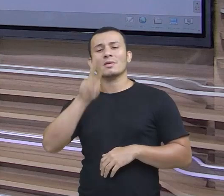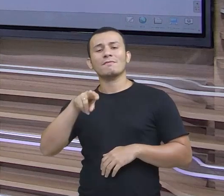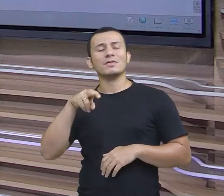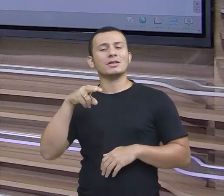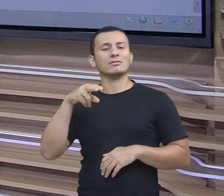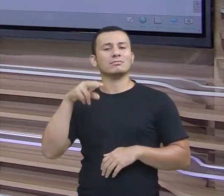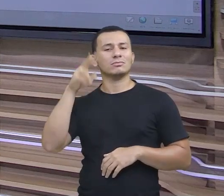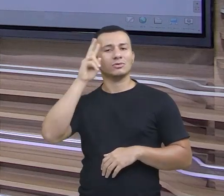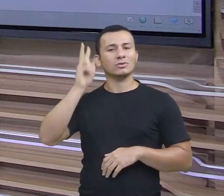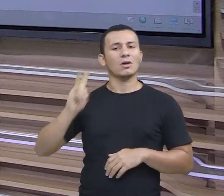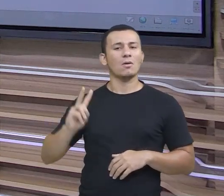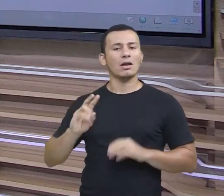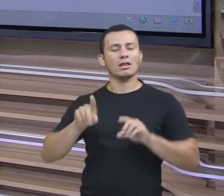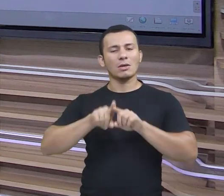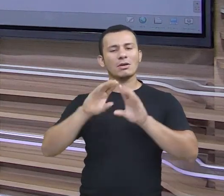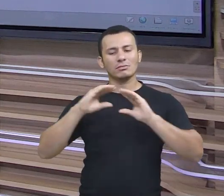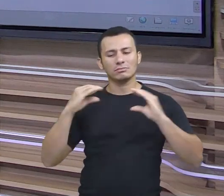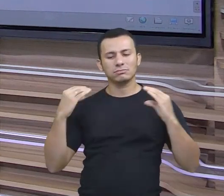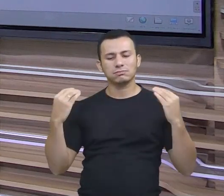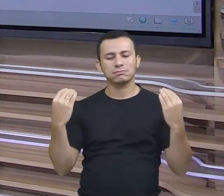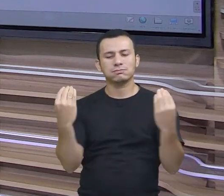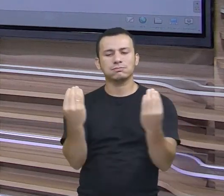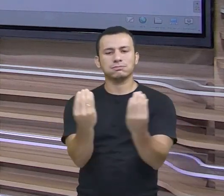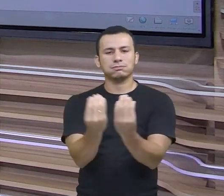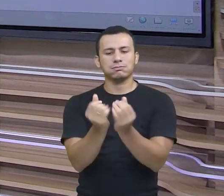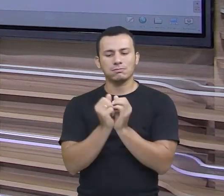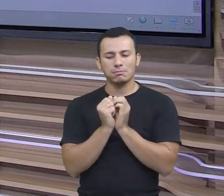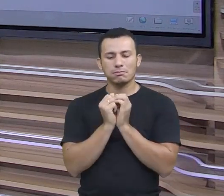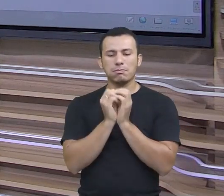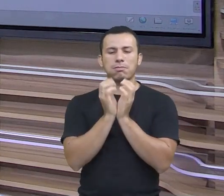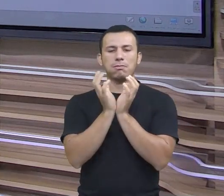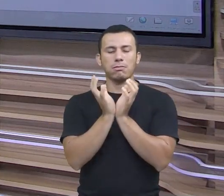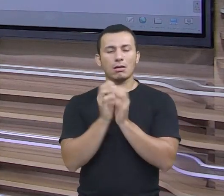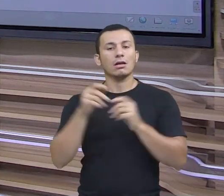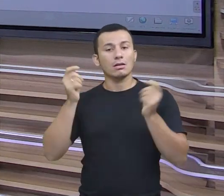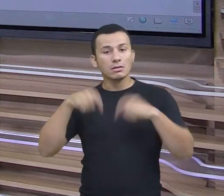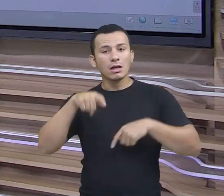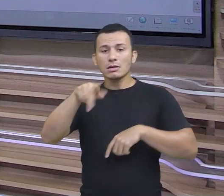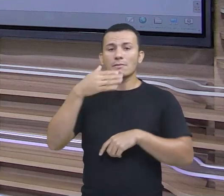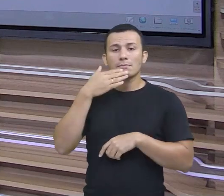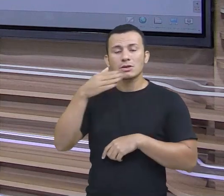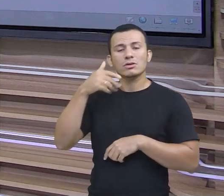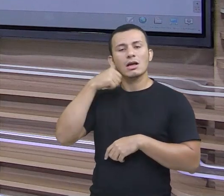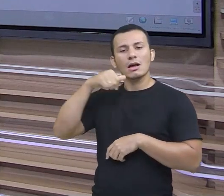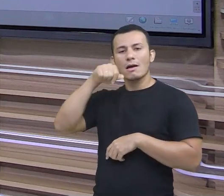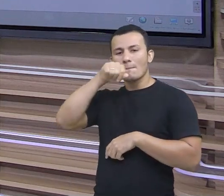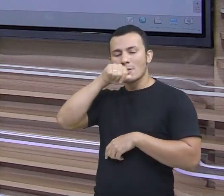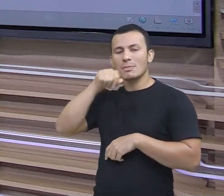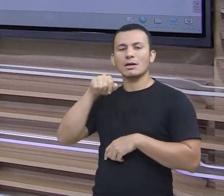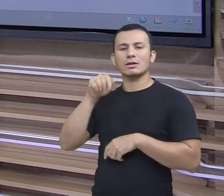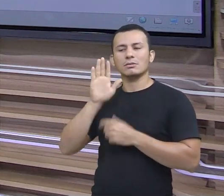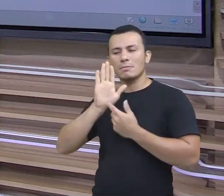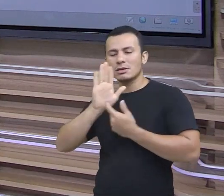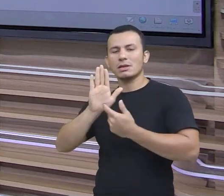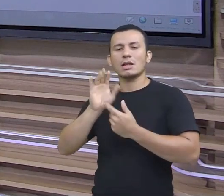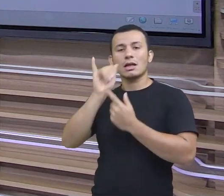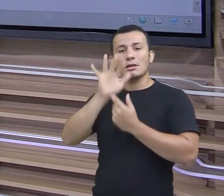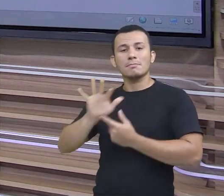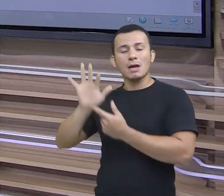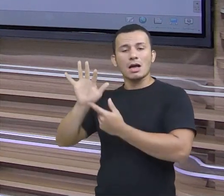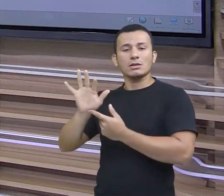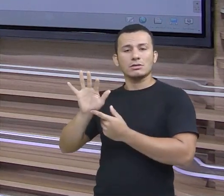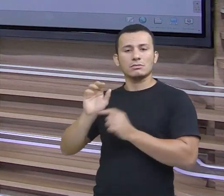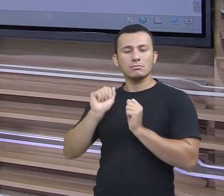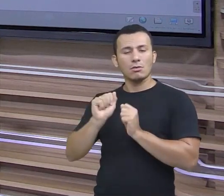da Vitória Régia. Pede para a mamãe mostrar para você aí no celular algumas imagens da Vitória Régia para você entender